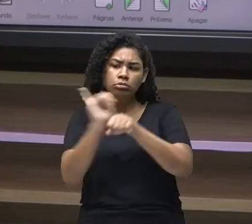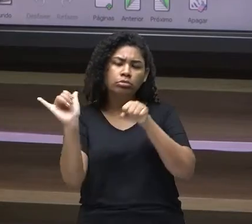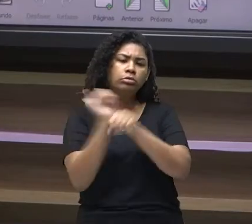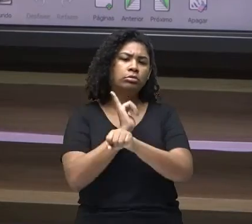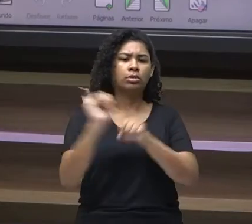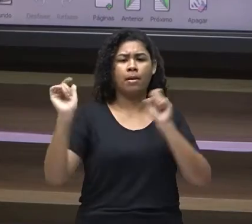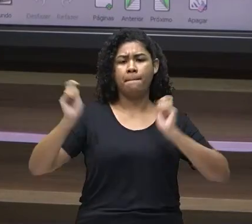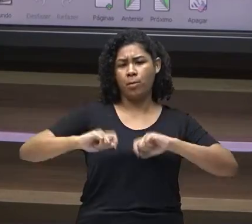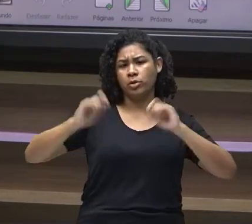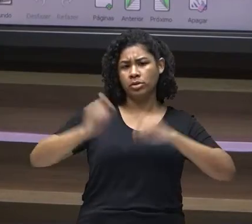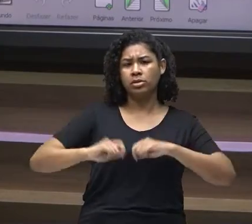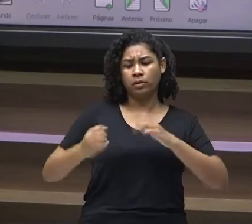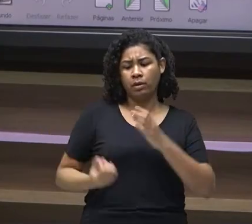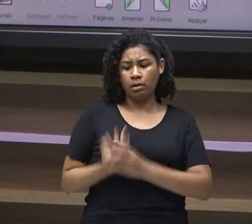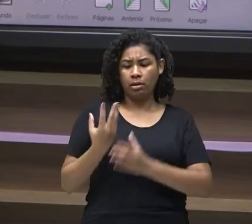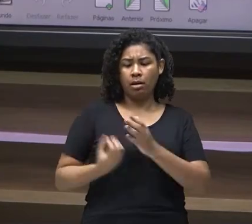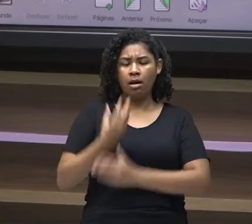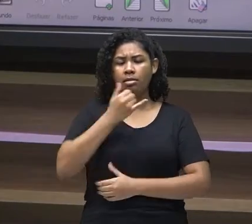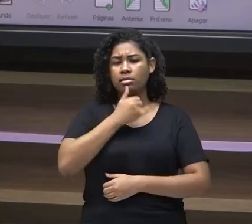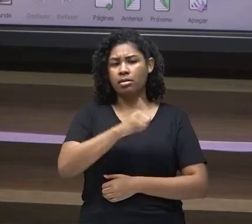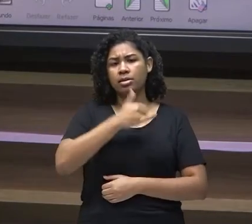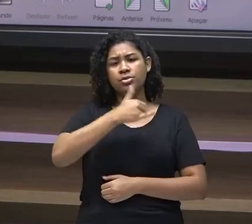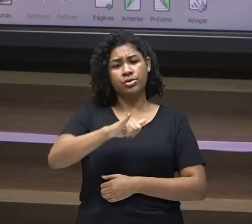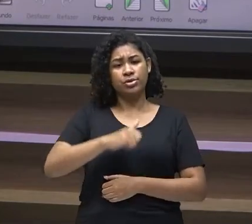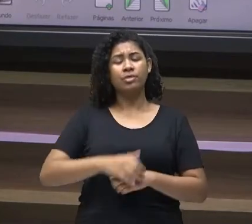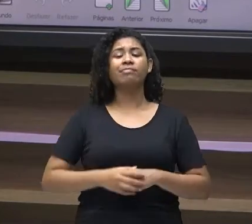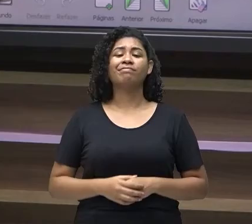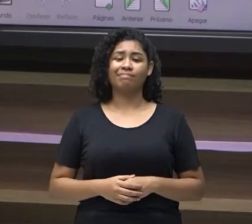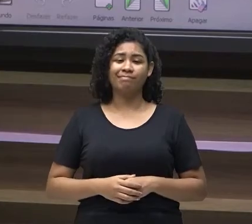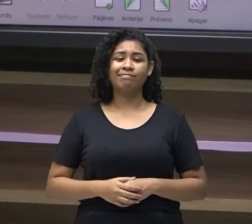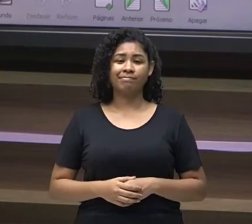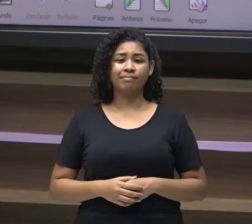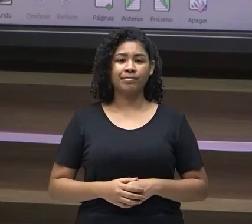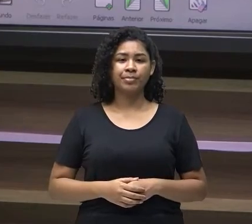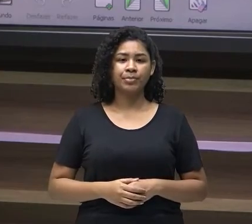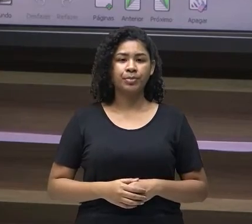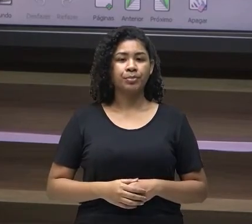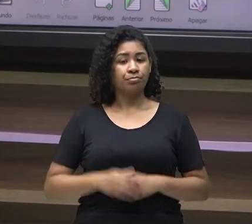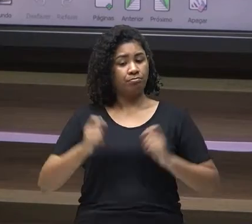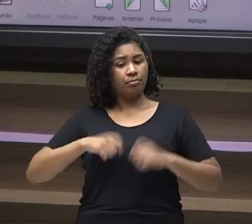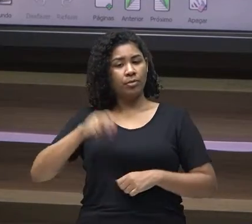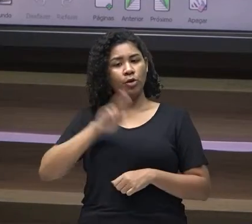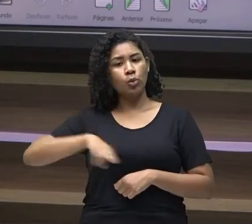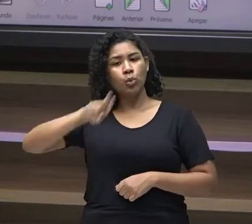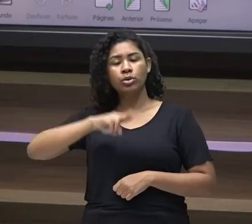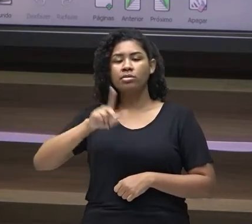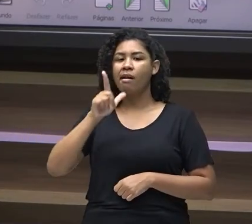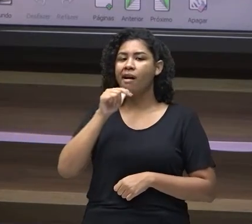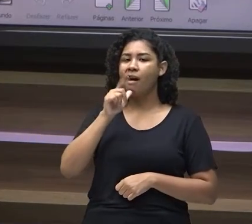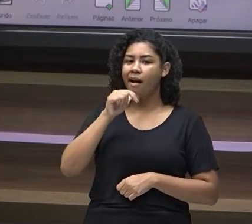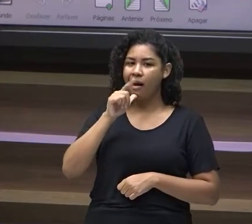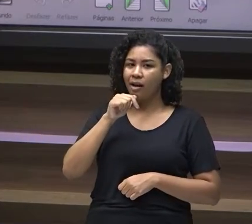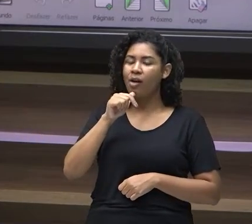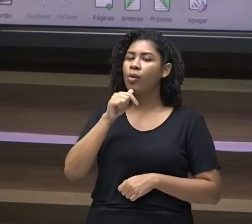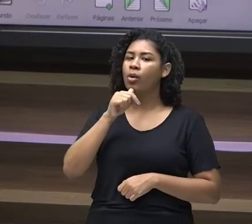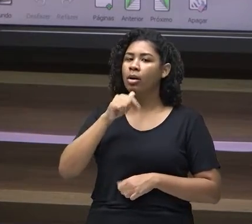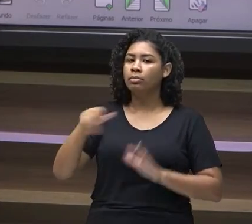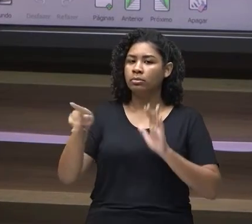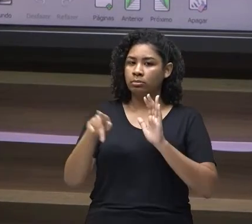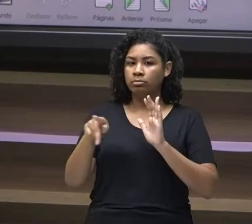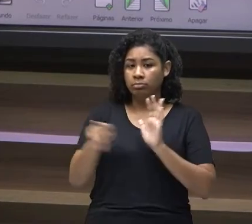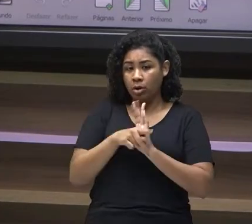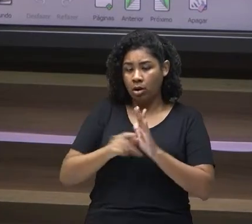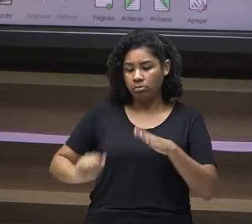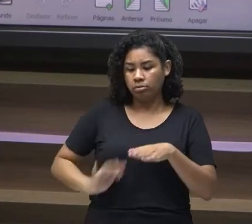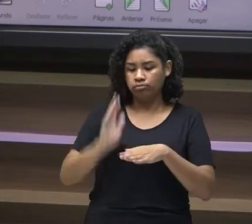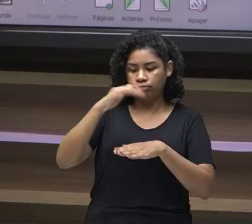usinas que geram a energia elétrica, como a gente pode observar. A que vai usar a força da água, que é a hidrelétrica, a que vai